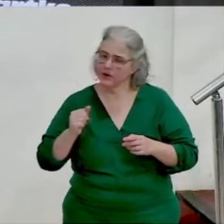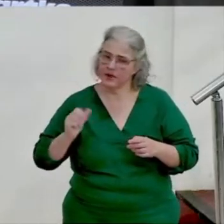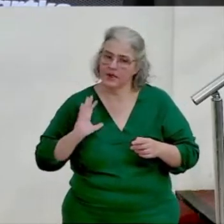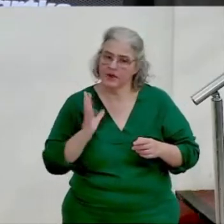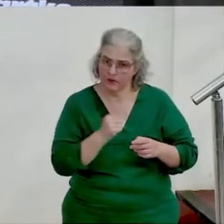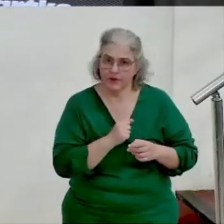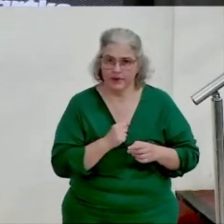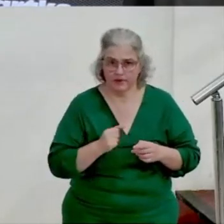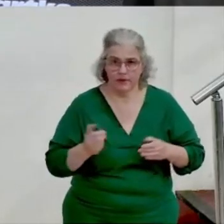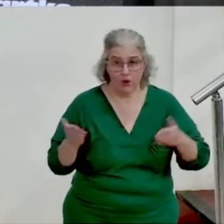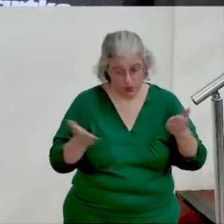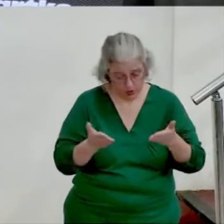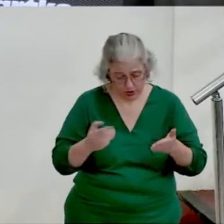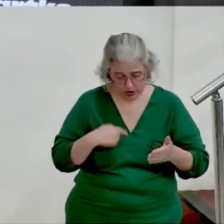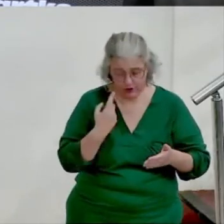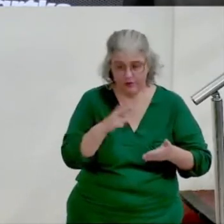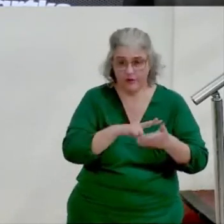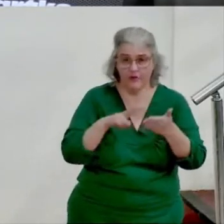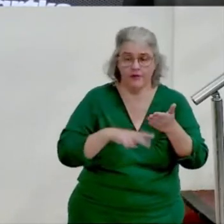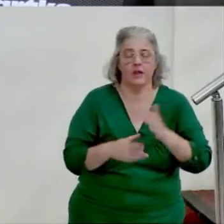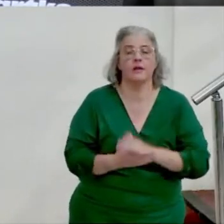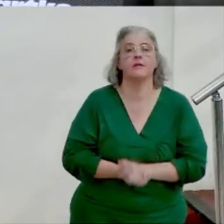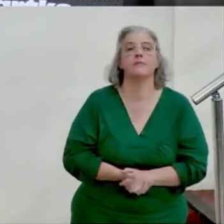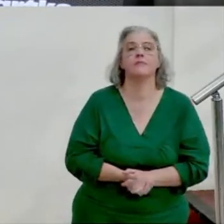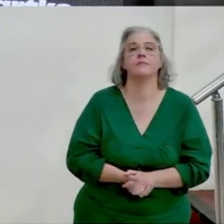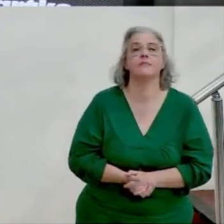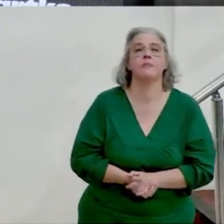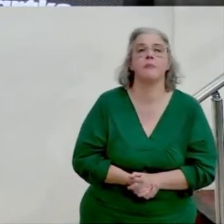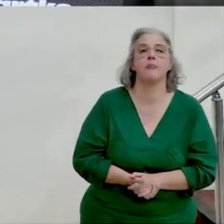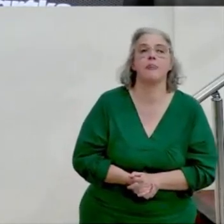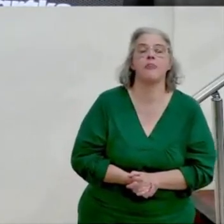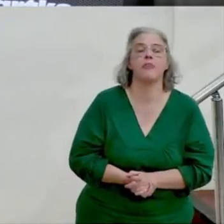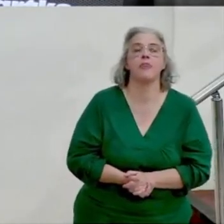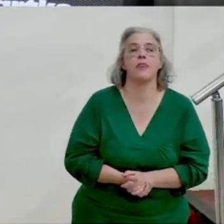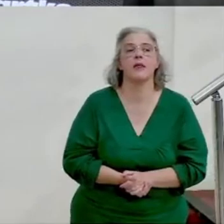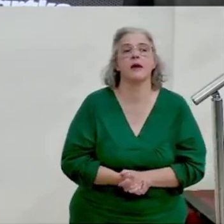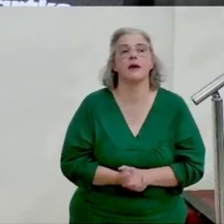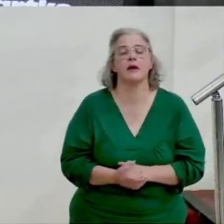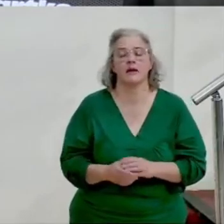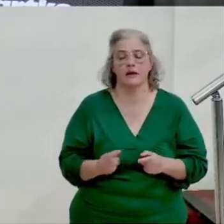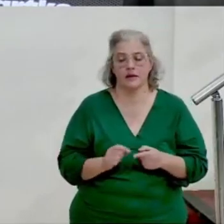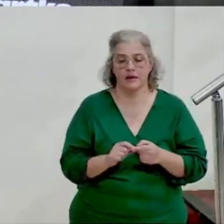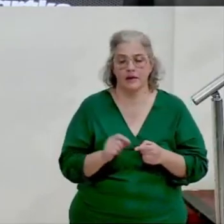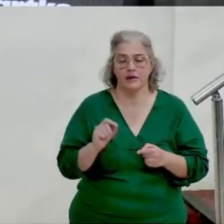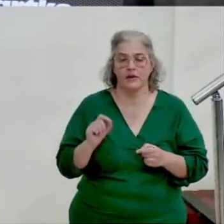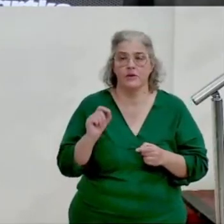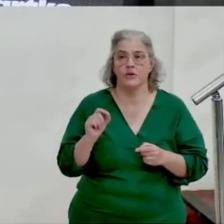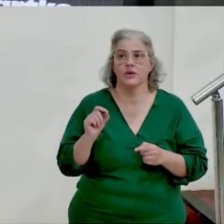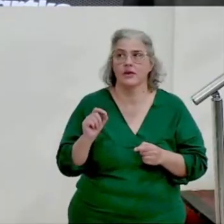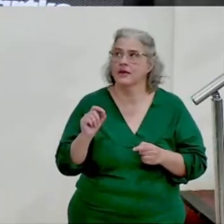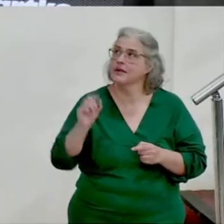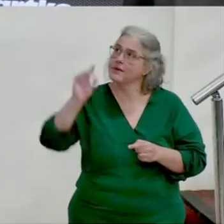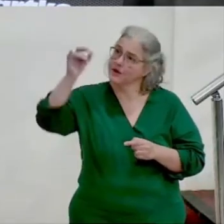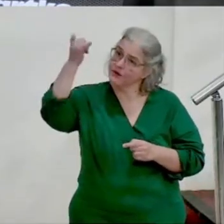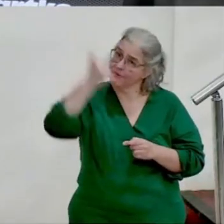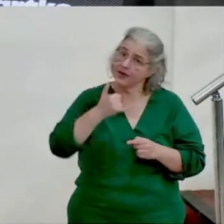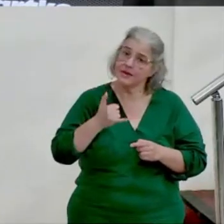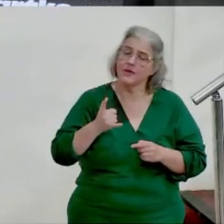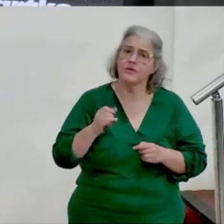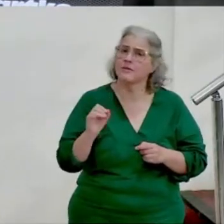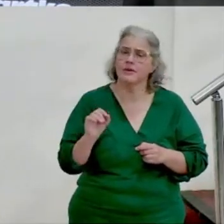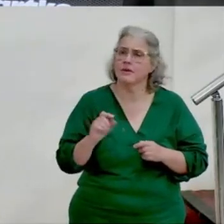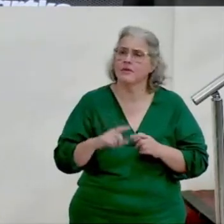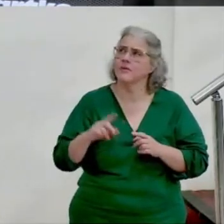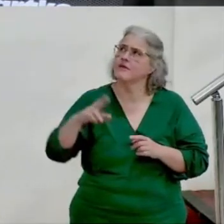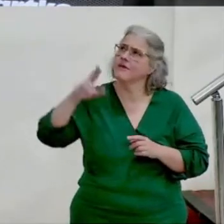queremos trabalhar sobre este primeiro ponto. O dia do Senhor é um dia terrível, mas ele não os apanhará de surpresa. E Paulo, então, no que se